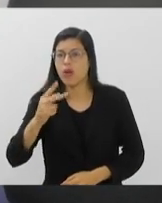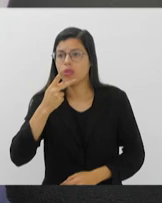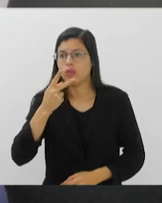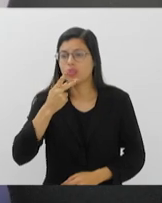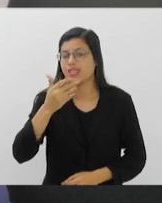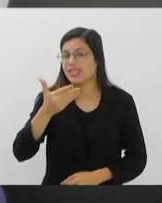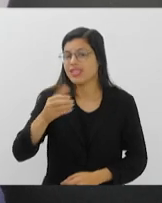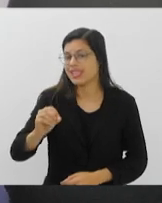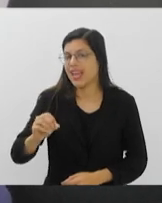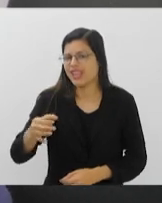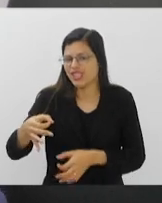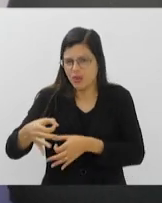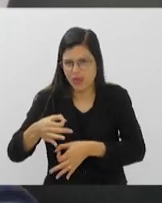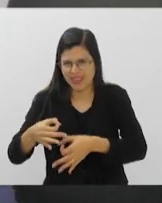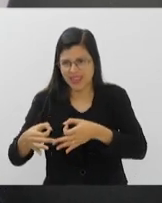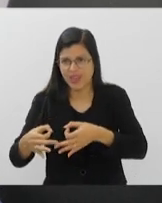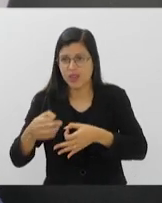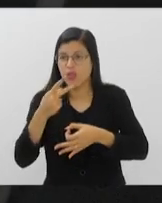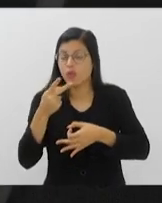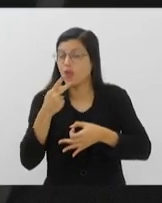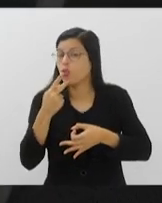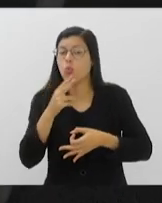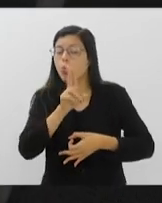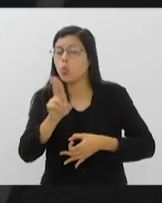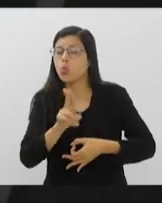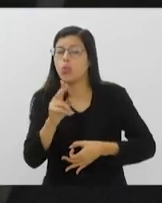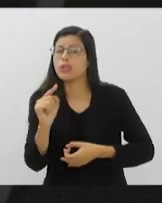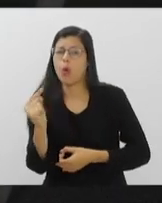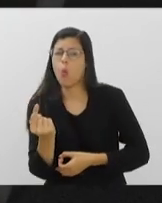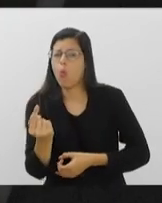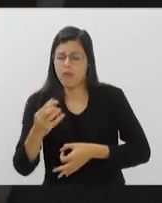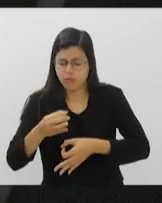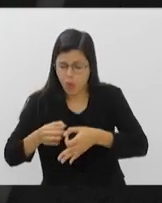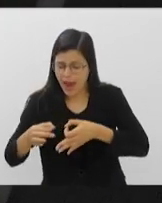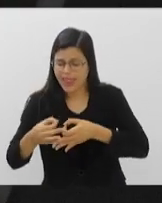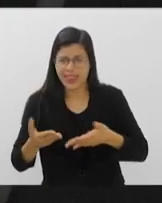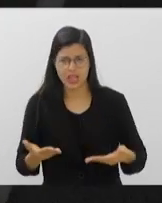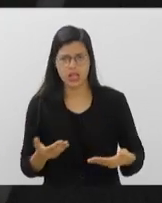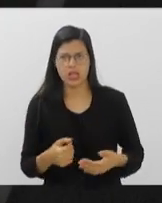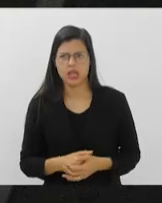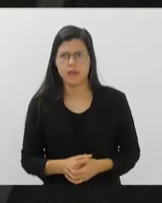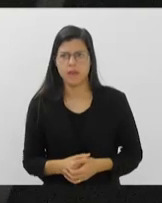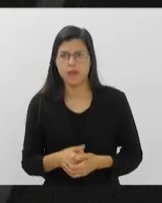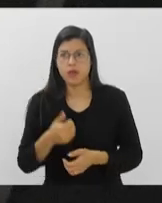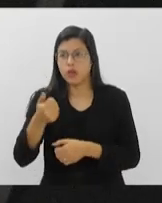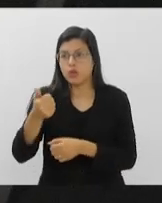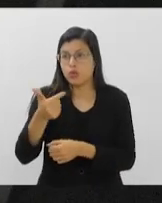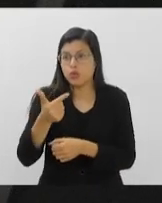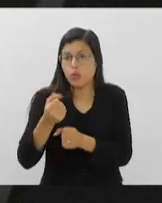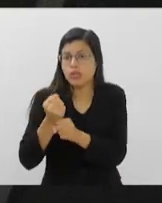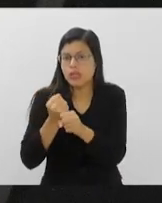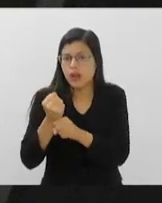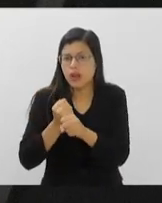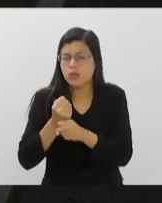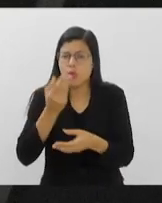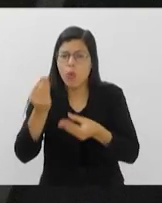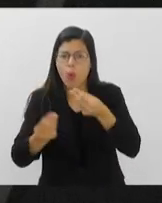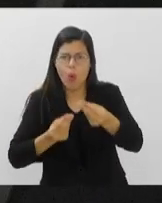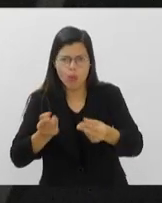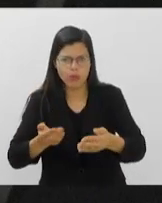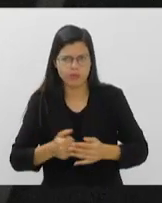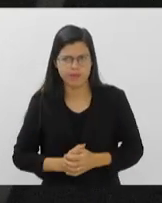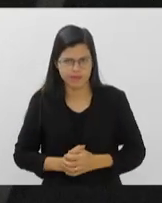centavos estou falando de aplicar 1 centavo há 12 anos meu Deus do céu